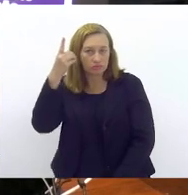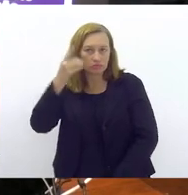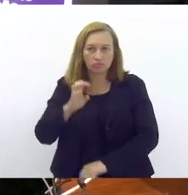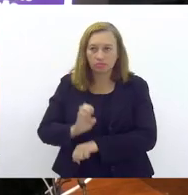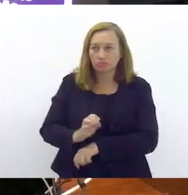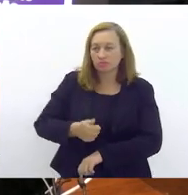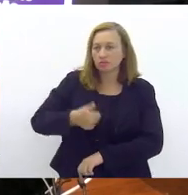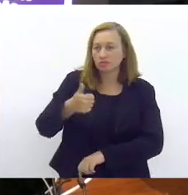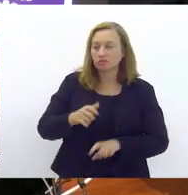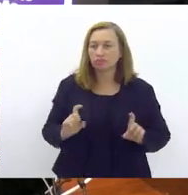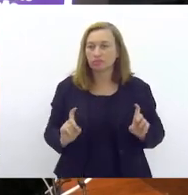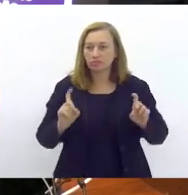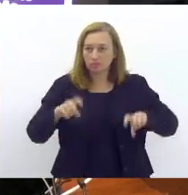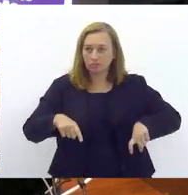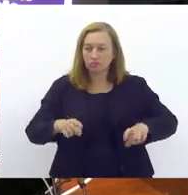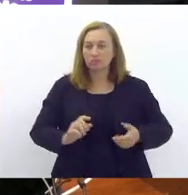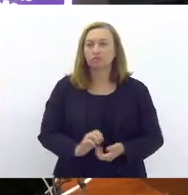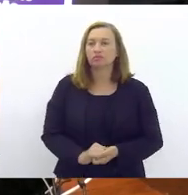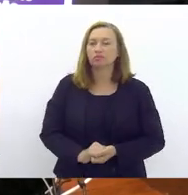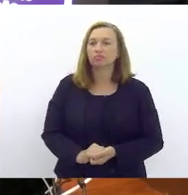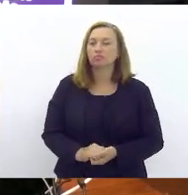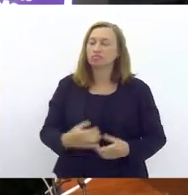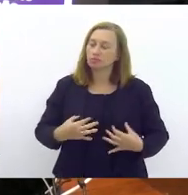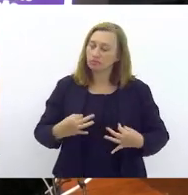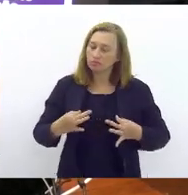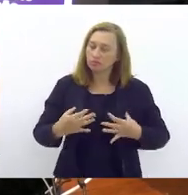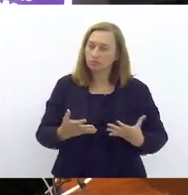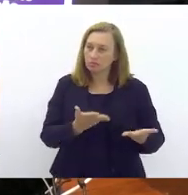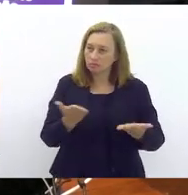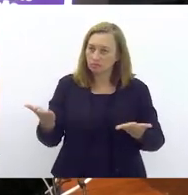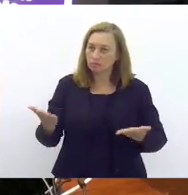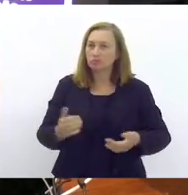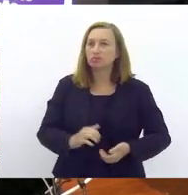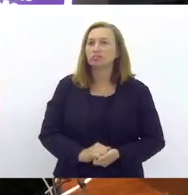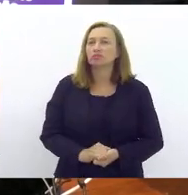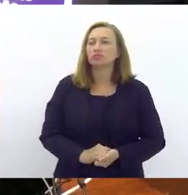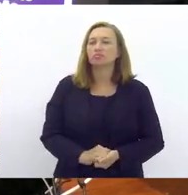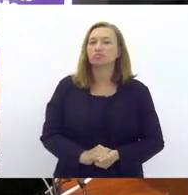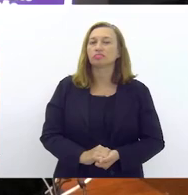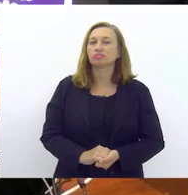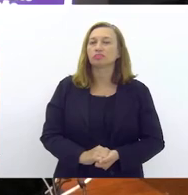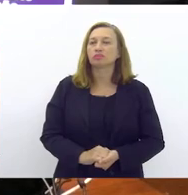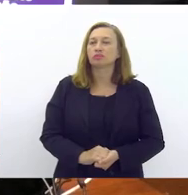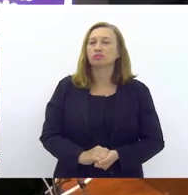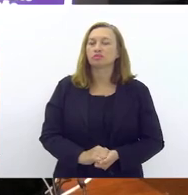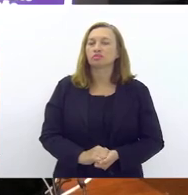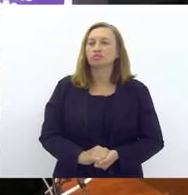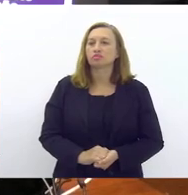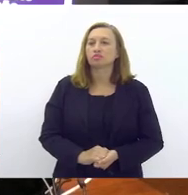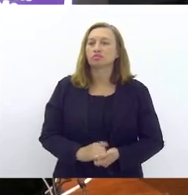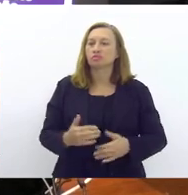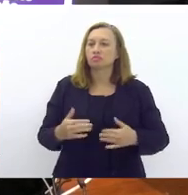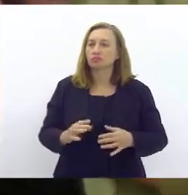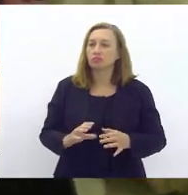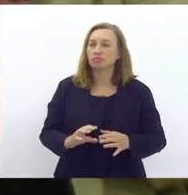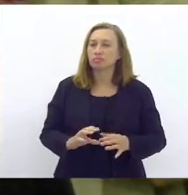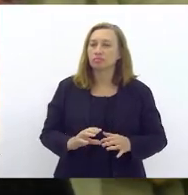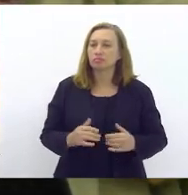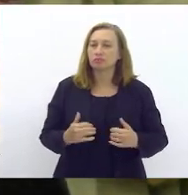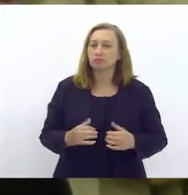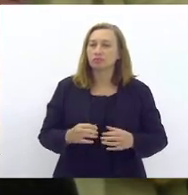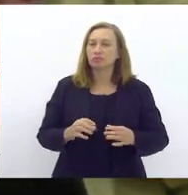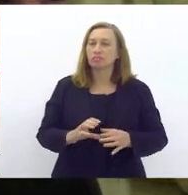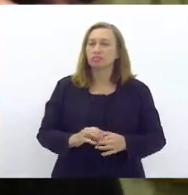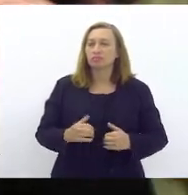meu primeiro mandato e colocando já à disposição de vocês, eu abri essa